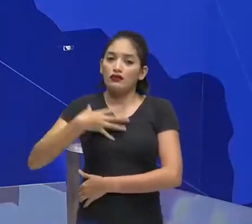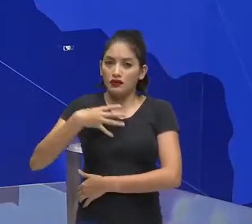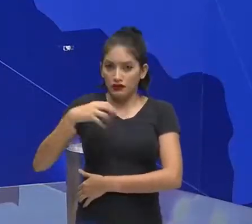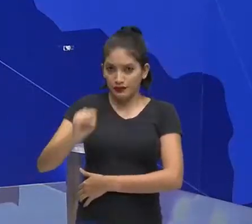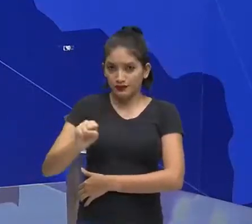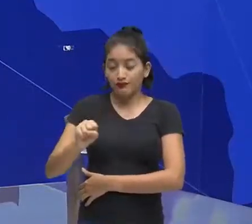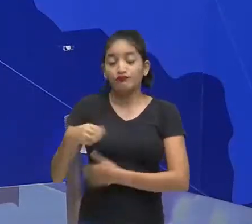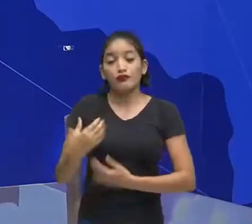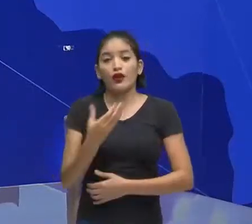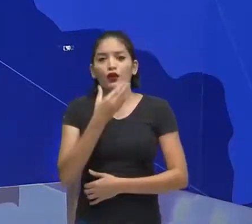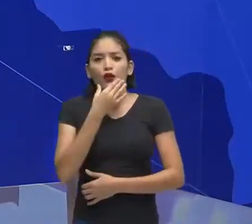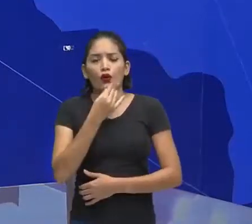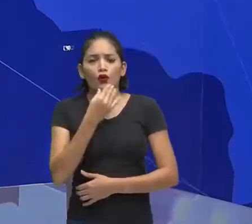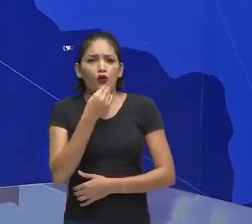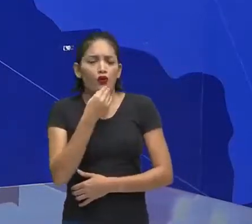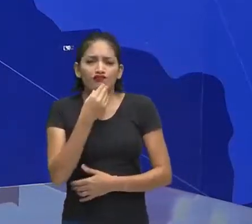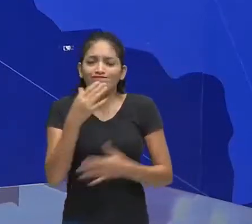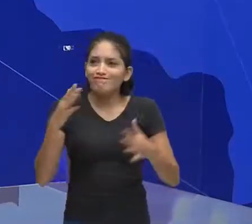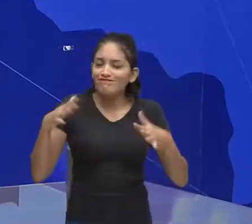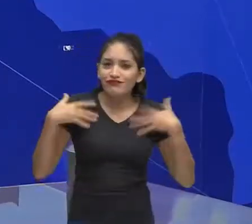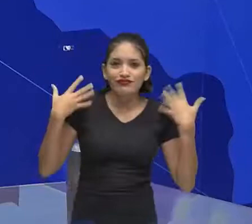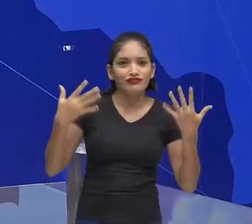era um rapaz muito versátil